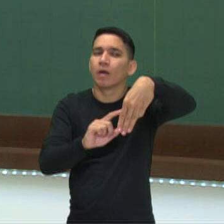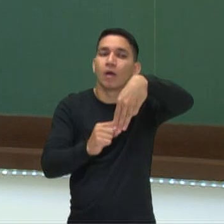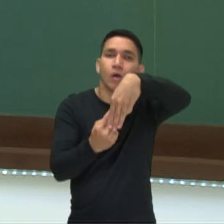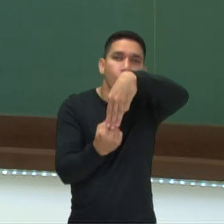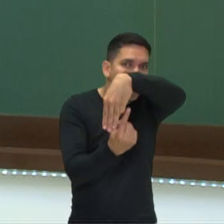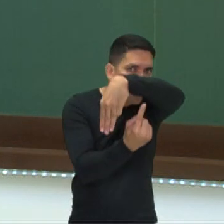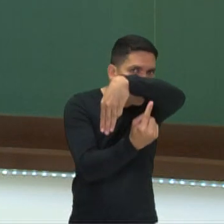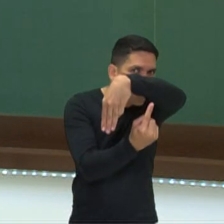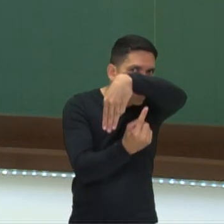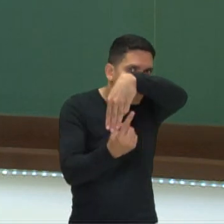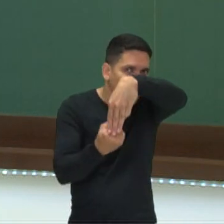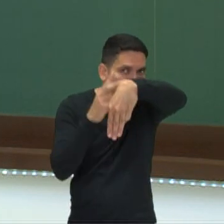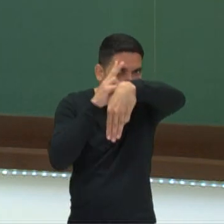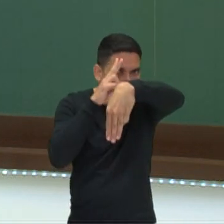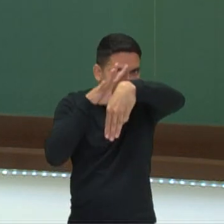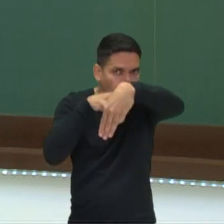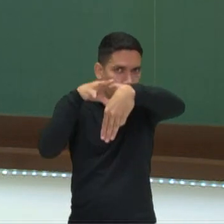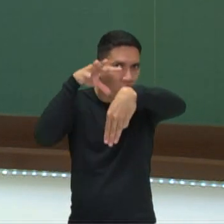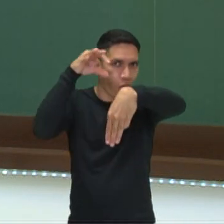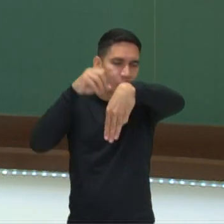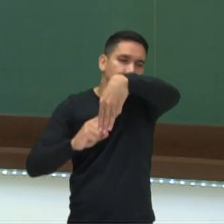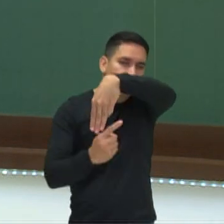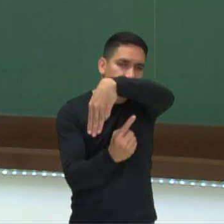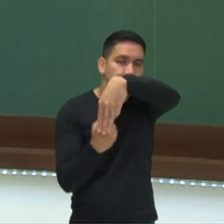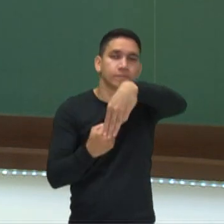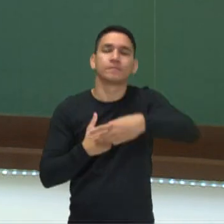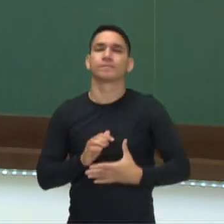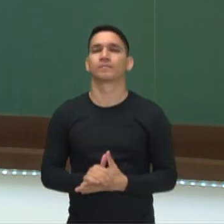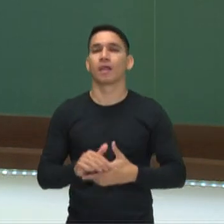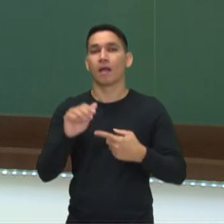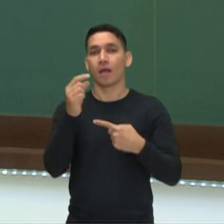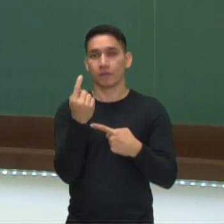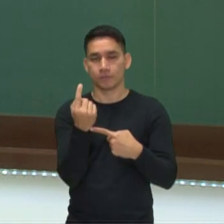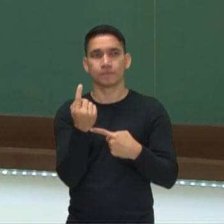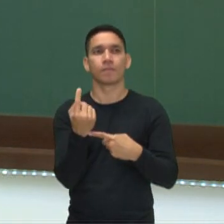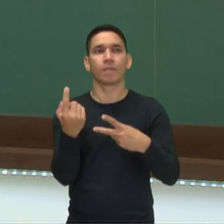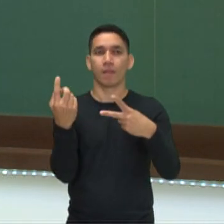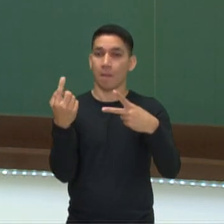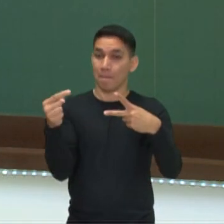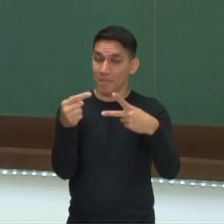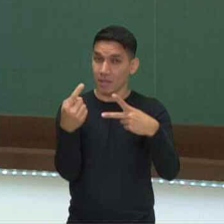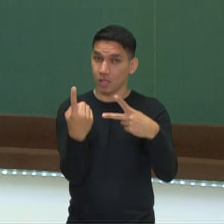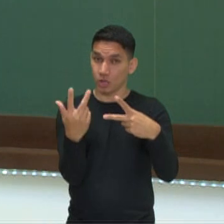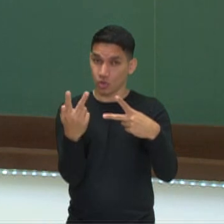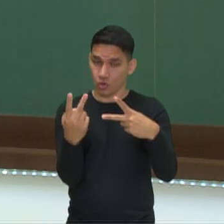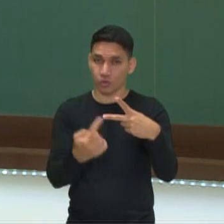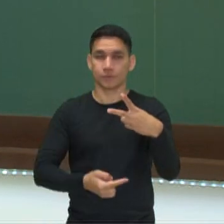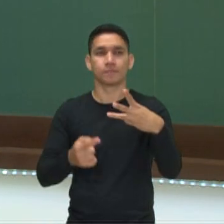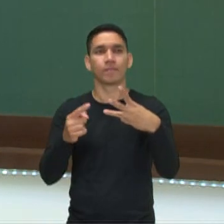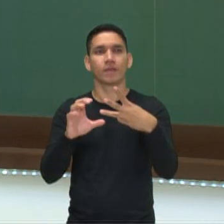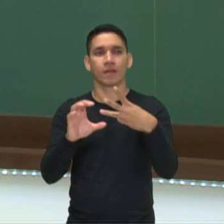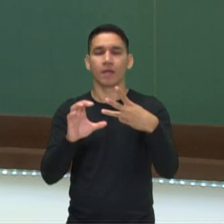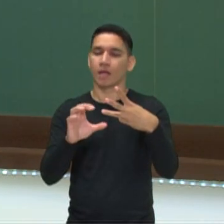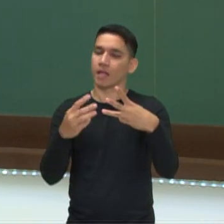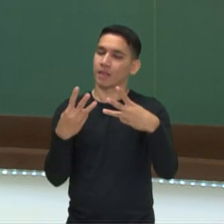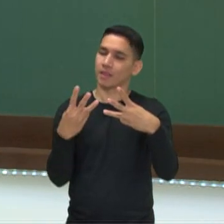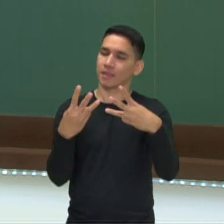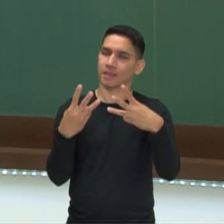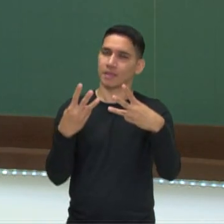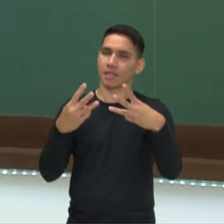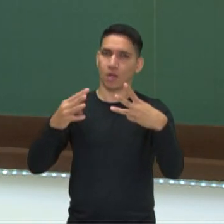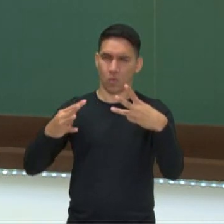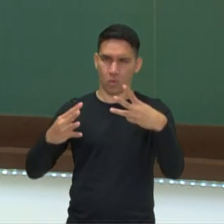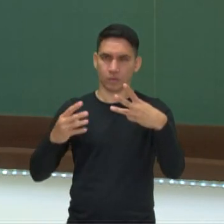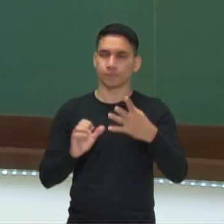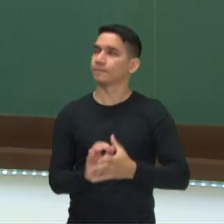1, o B menos 12 e o C 34, positivo. Calculando o delta, o B